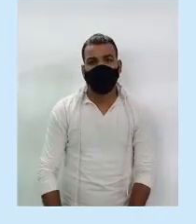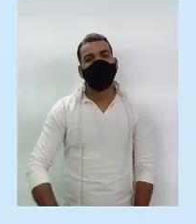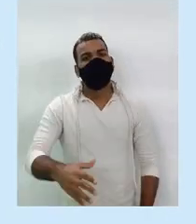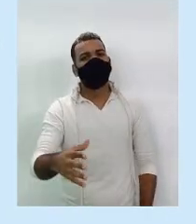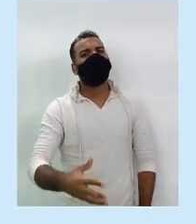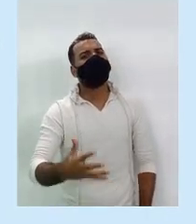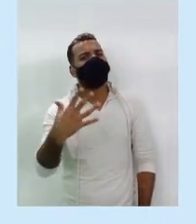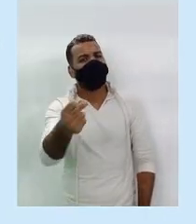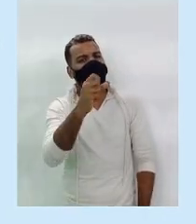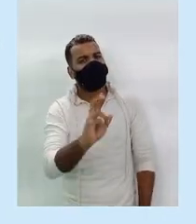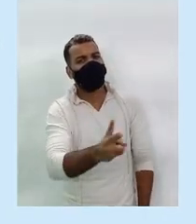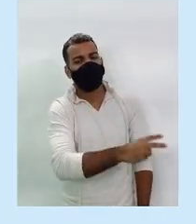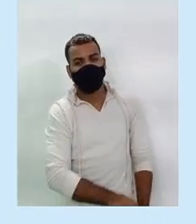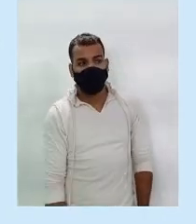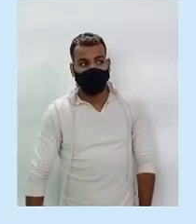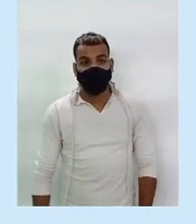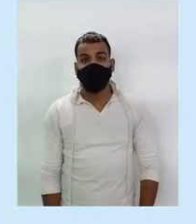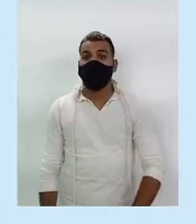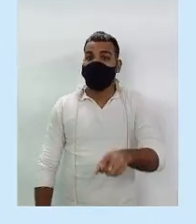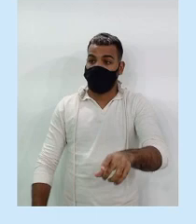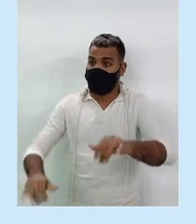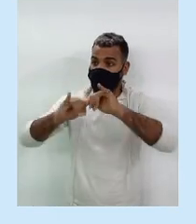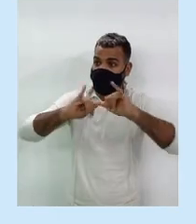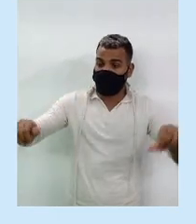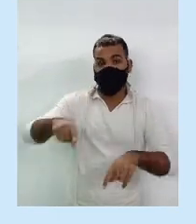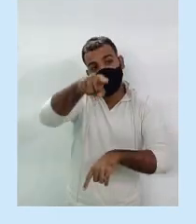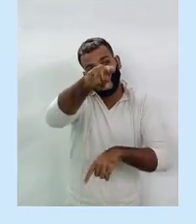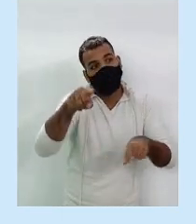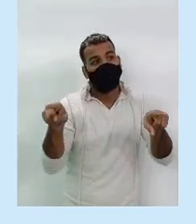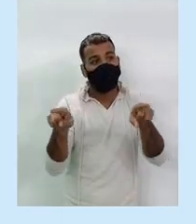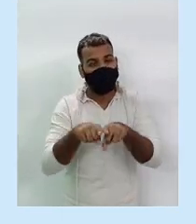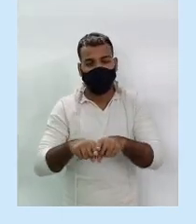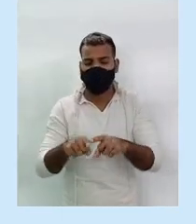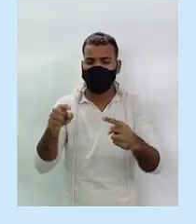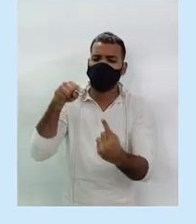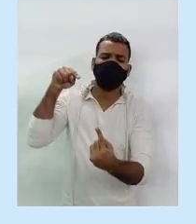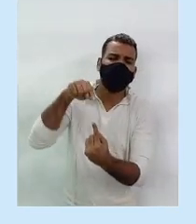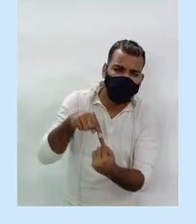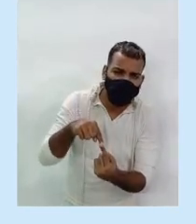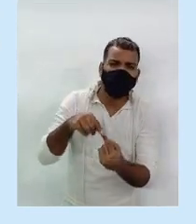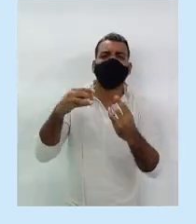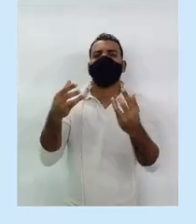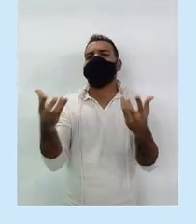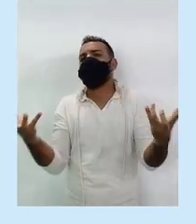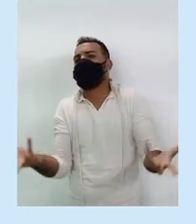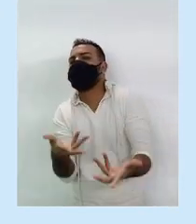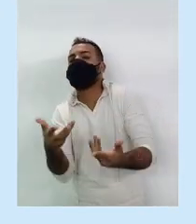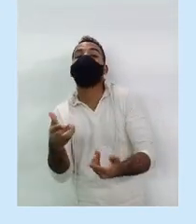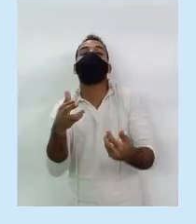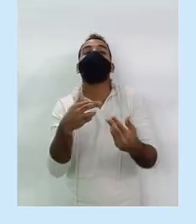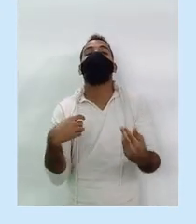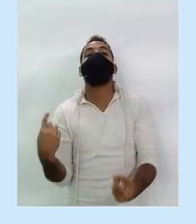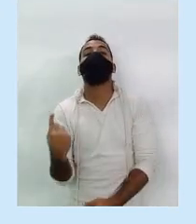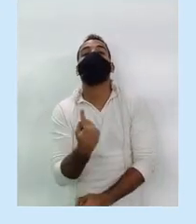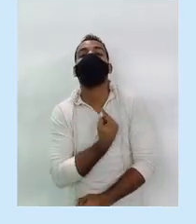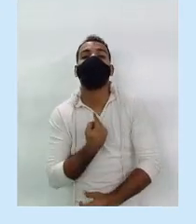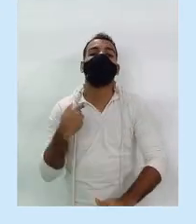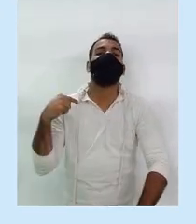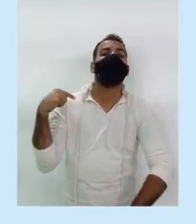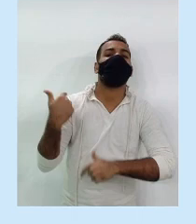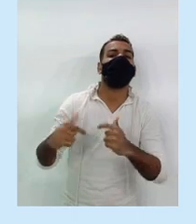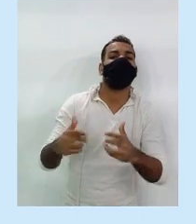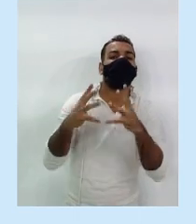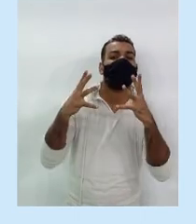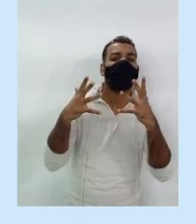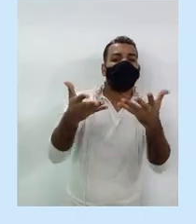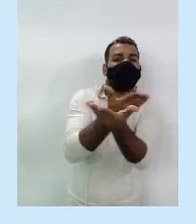vamos adiante. Trago para vocês também qual é o objetivo, a habilidade que nós vamos trabalhar com